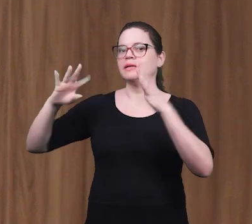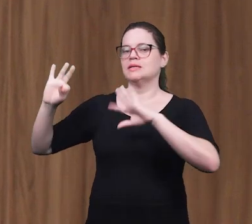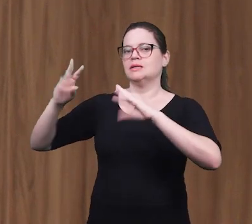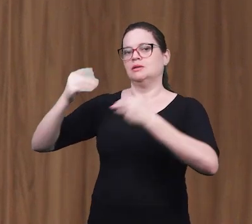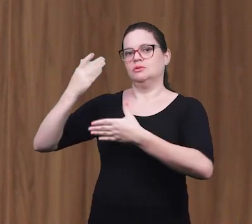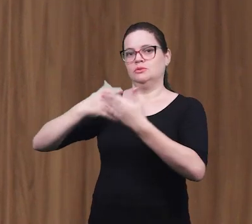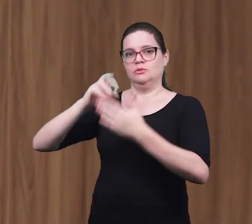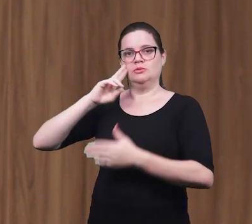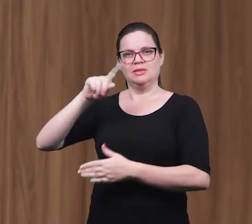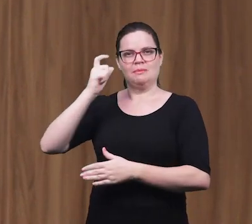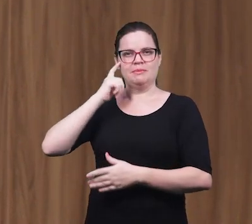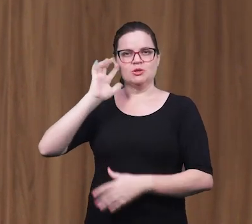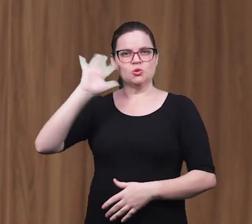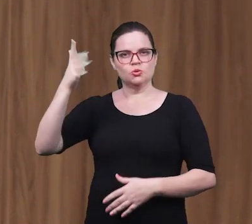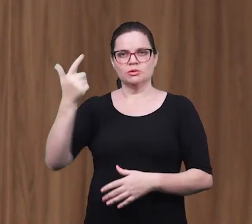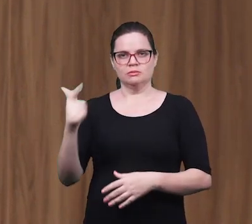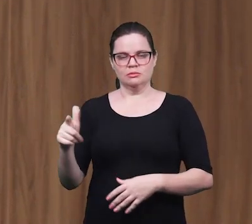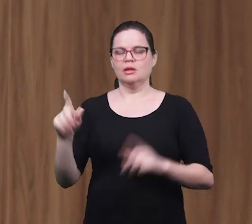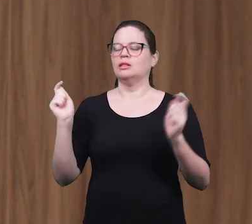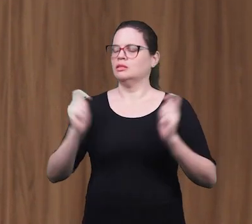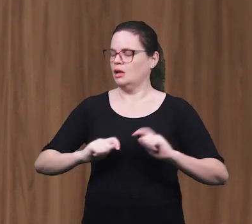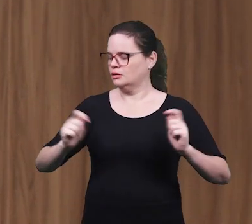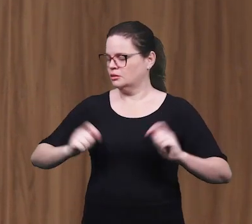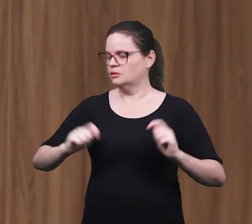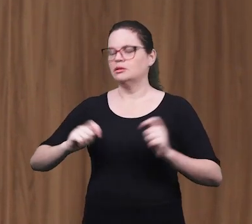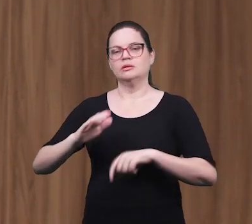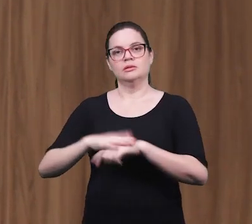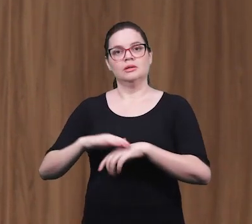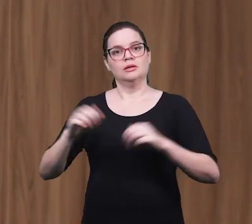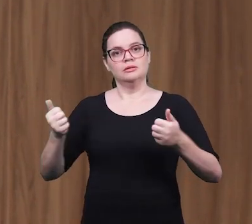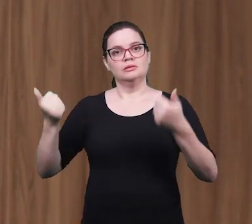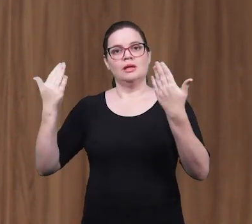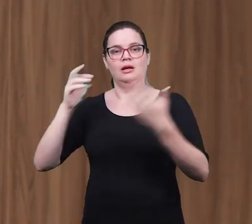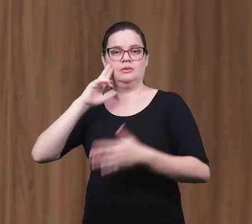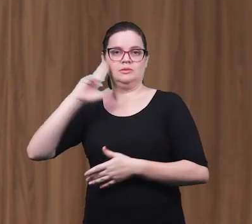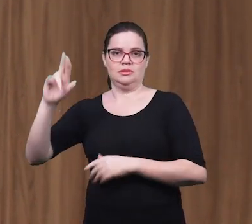que você acha que não tem solução nenhuma, tem solução sim. Leva